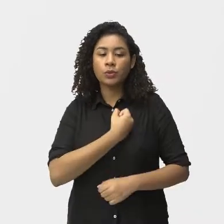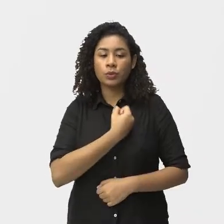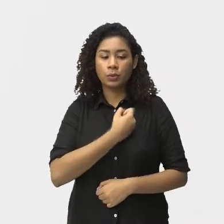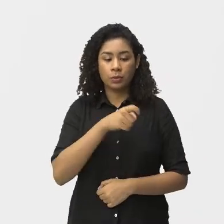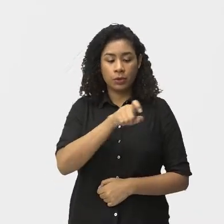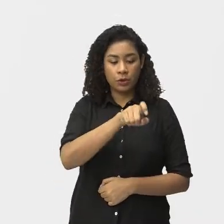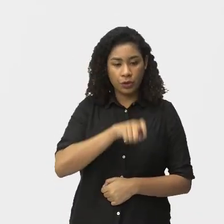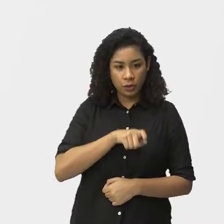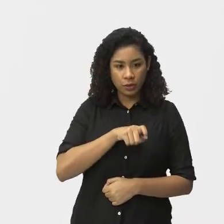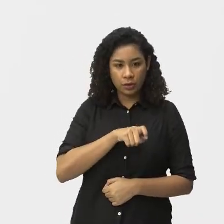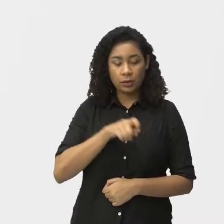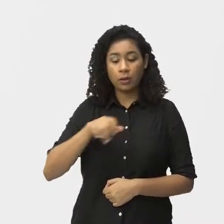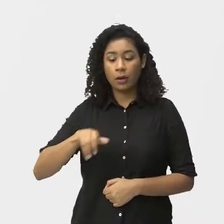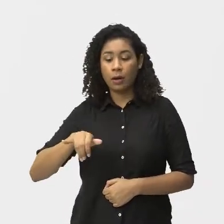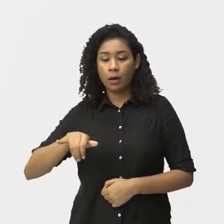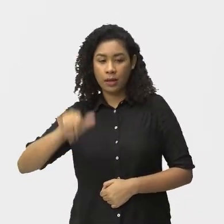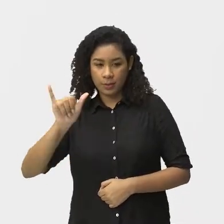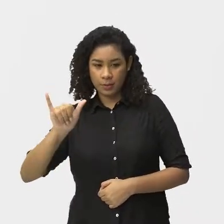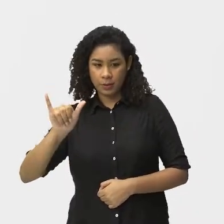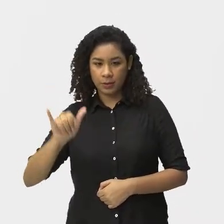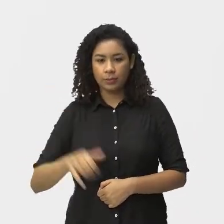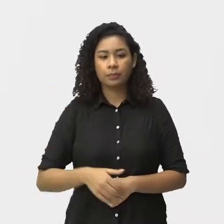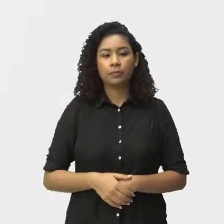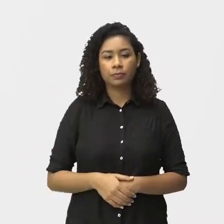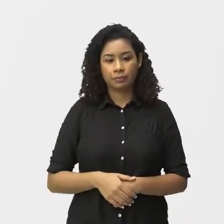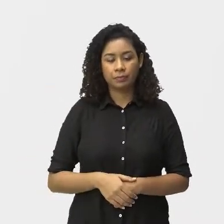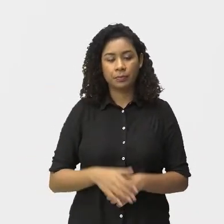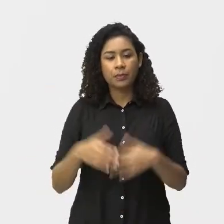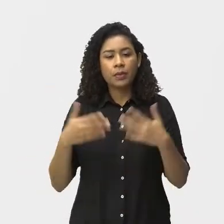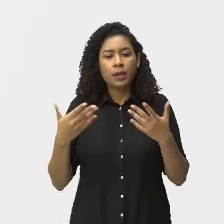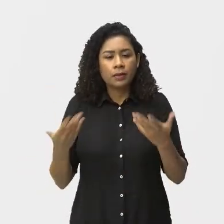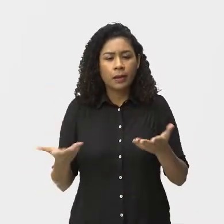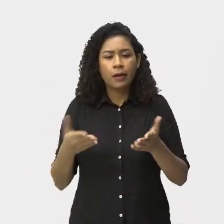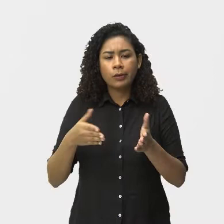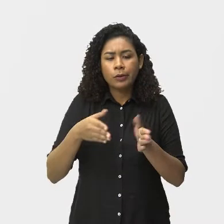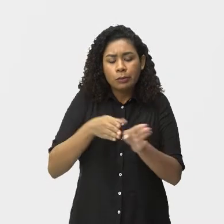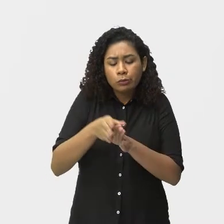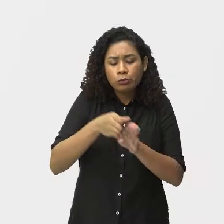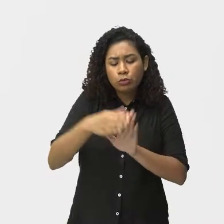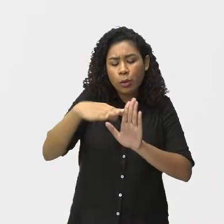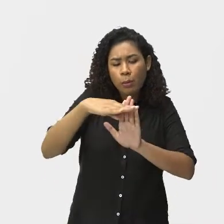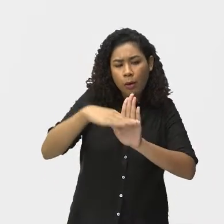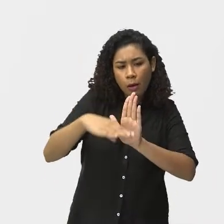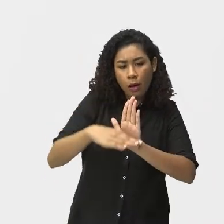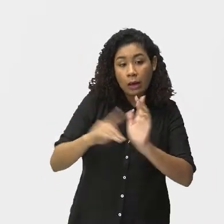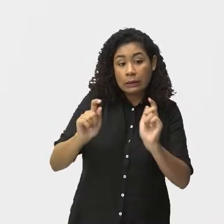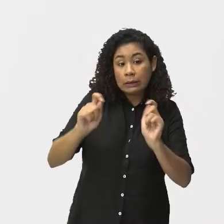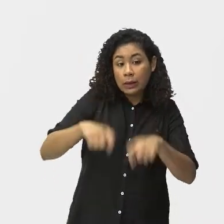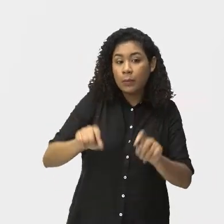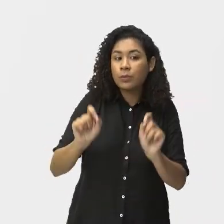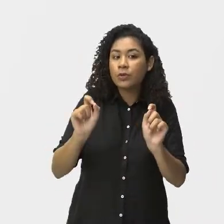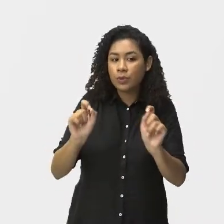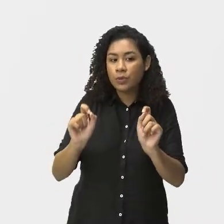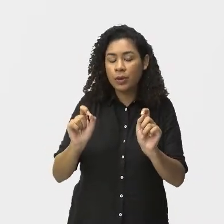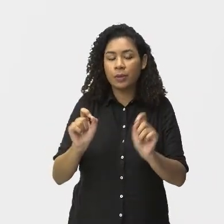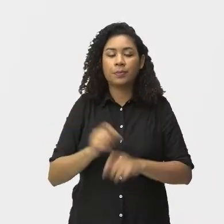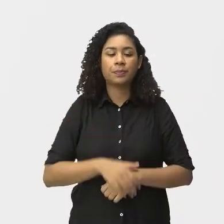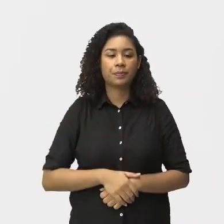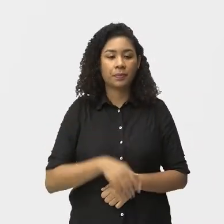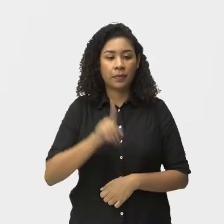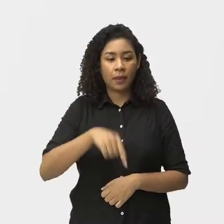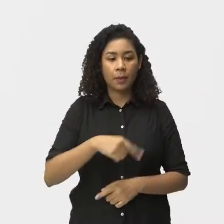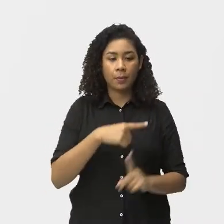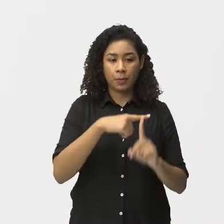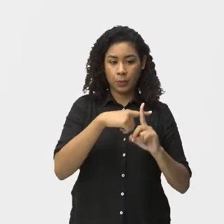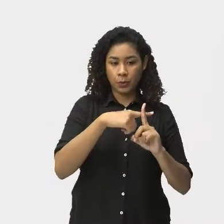E essas coordenadas, né, elas podem ser positivas ou negativas, é ou não